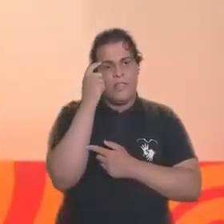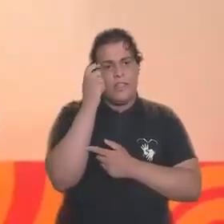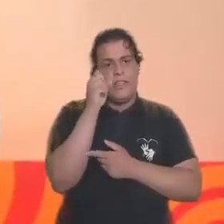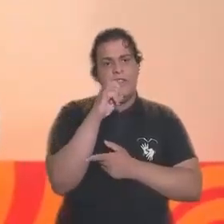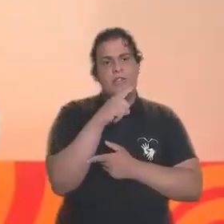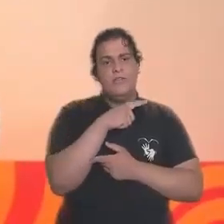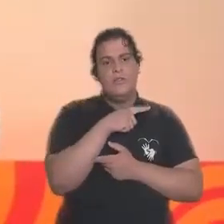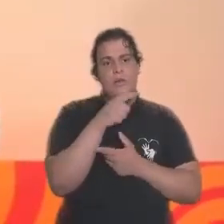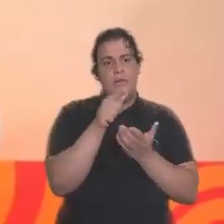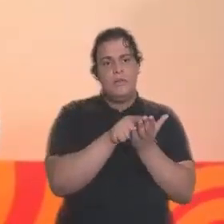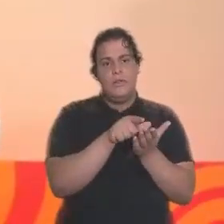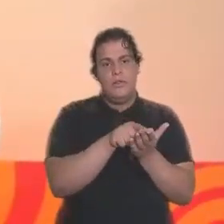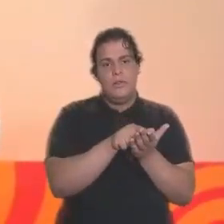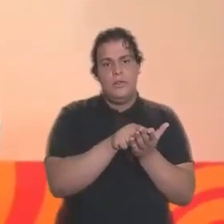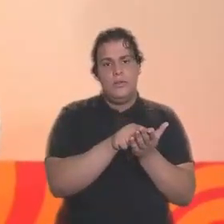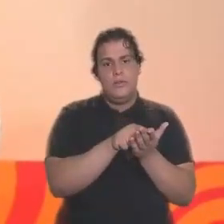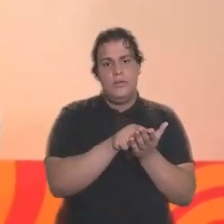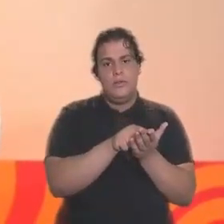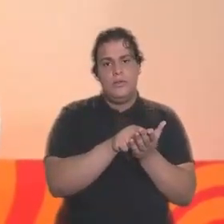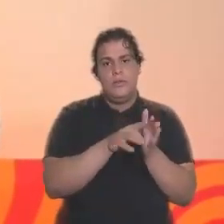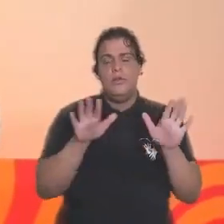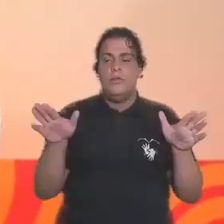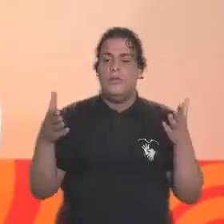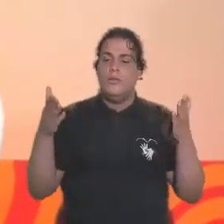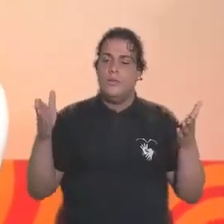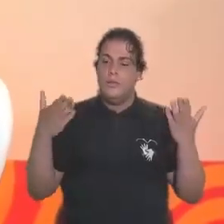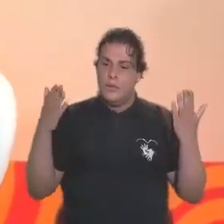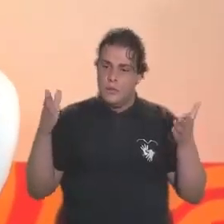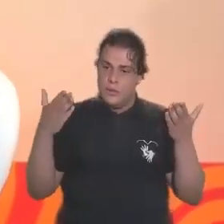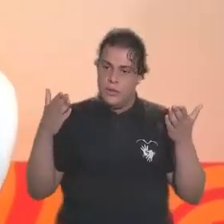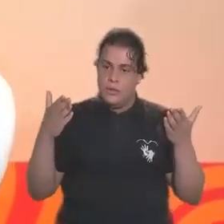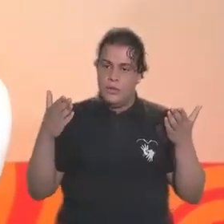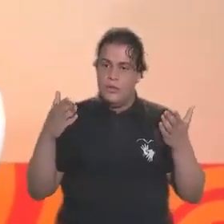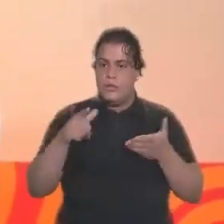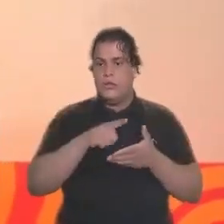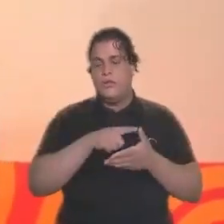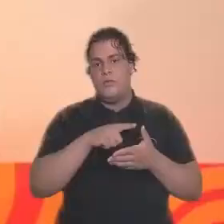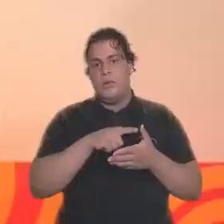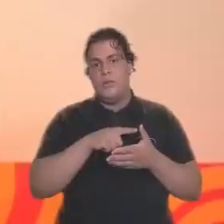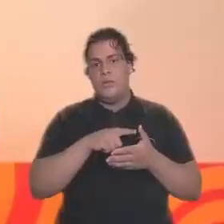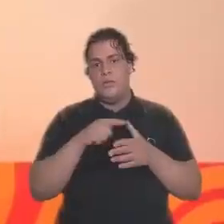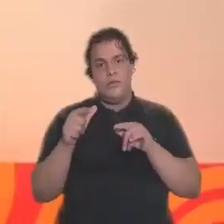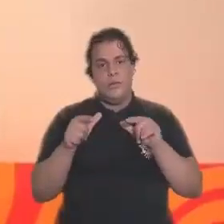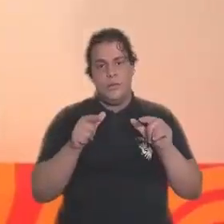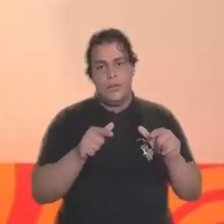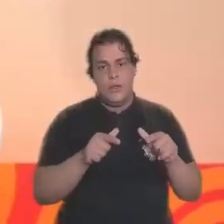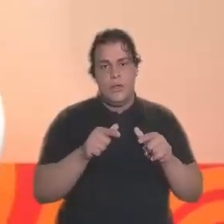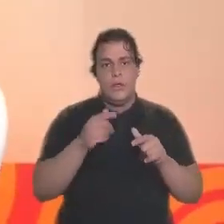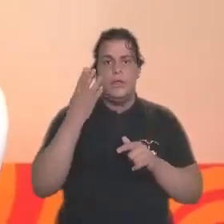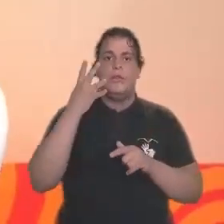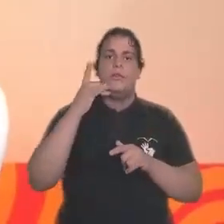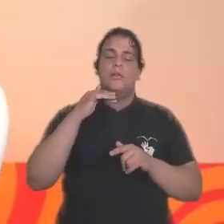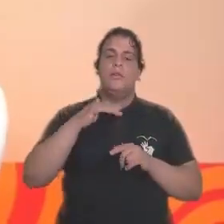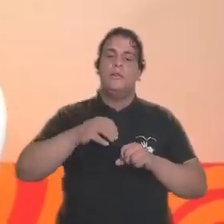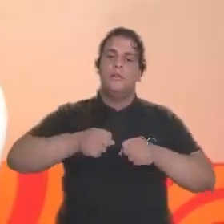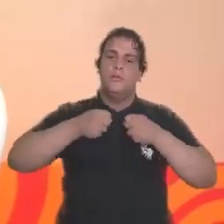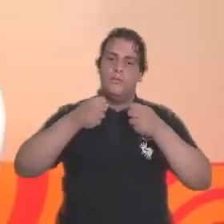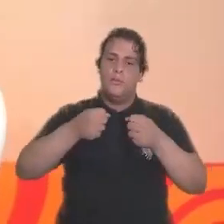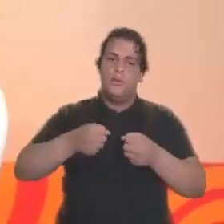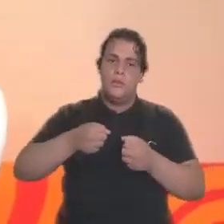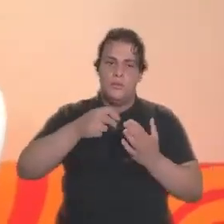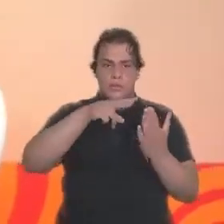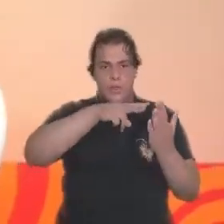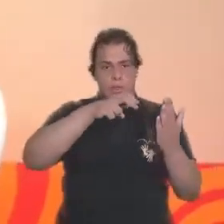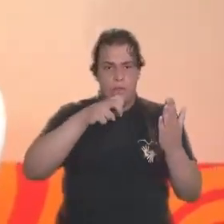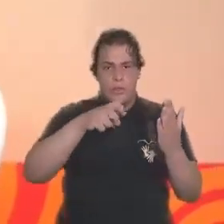o livro e a gente trabalhar o incentivo, e se tiver um espaço lá que as crianças podem identificar, e tem um QR